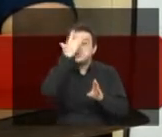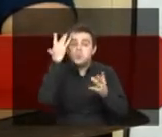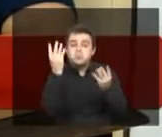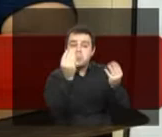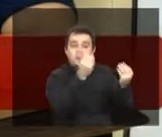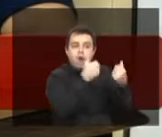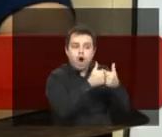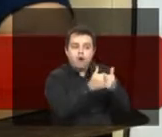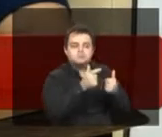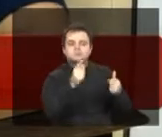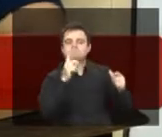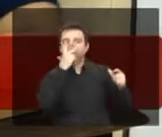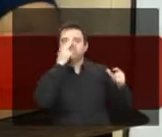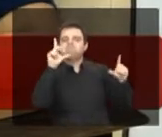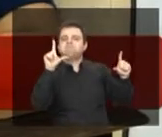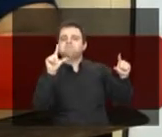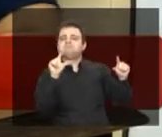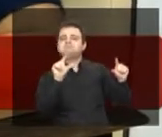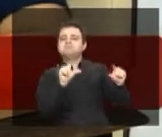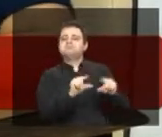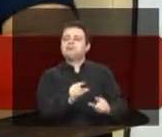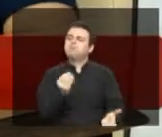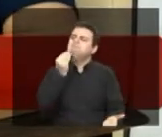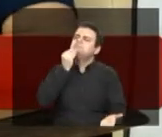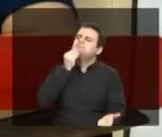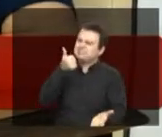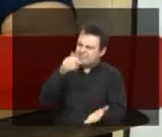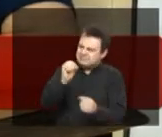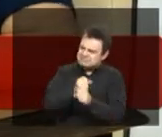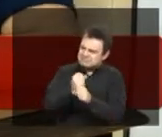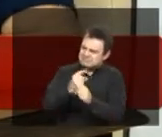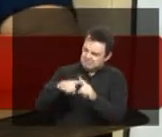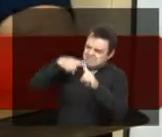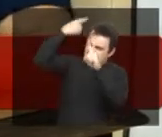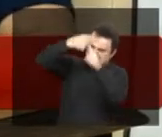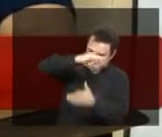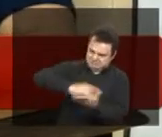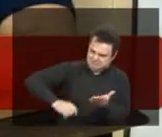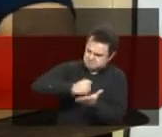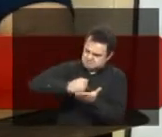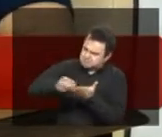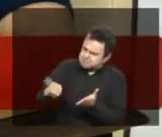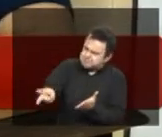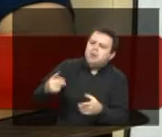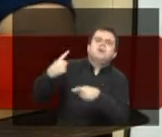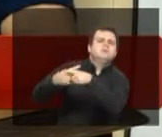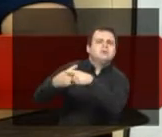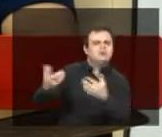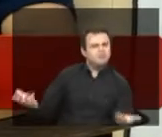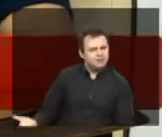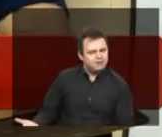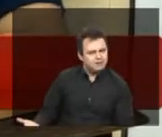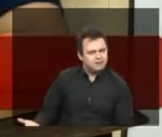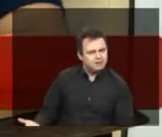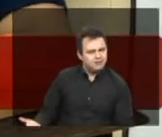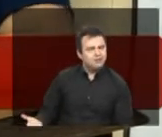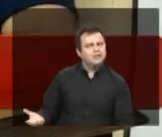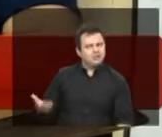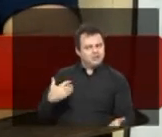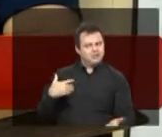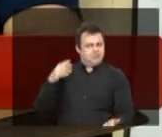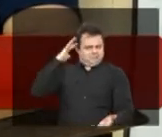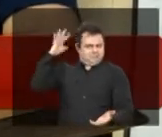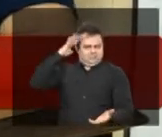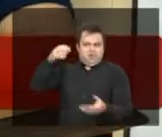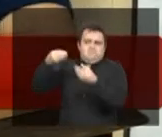usuários. E eu falei: por que renovar para mais 10 anos? Então, eu queria saber, porque então vão ter mais